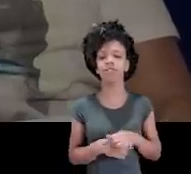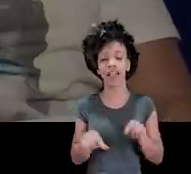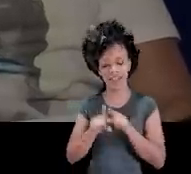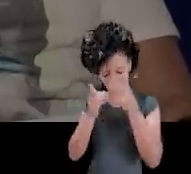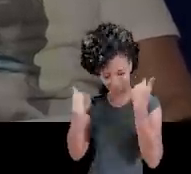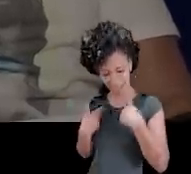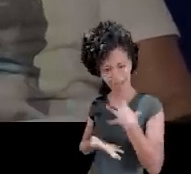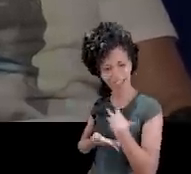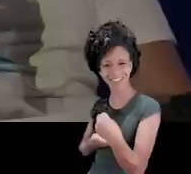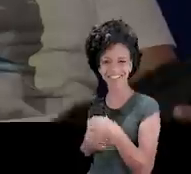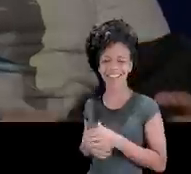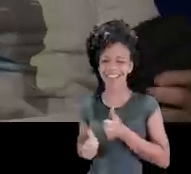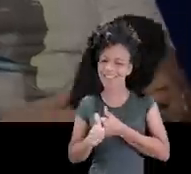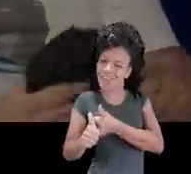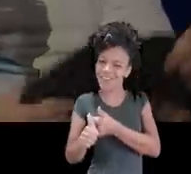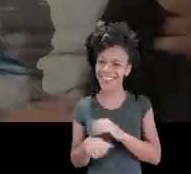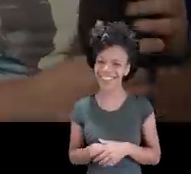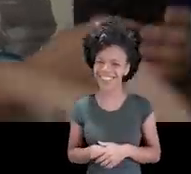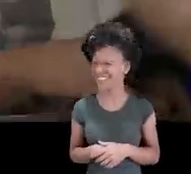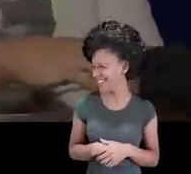Sebastian. Escolha me acompanhar no